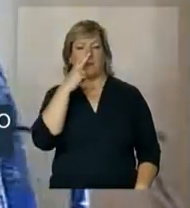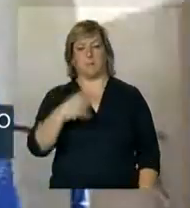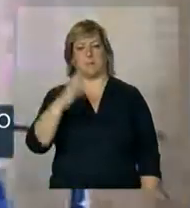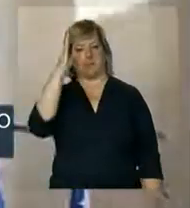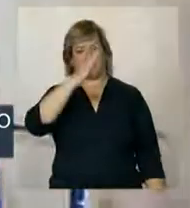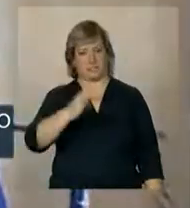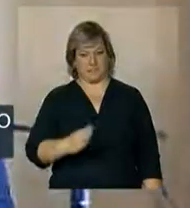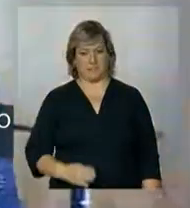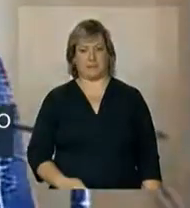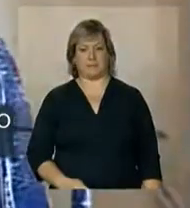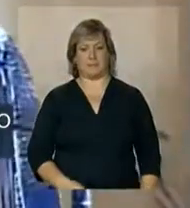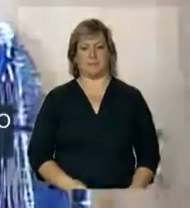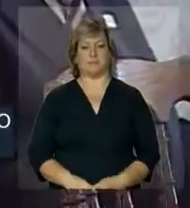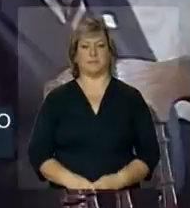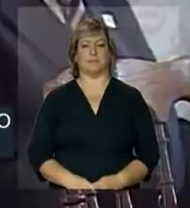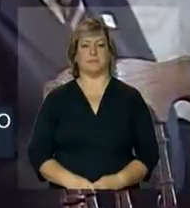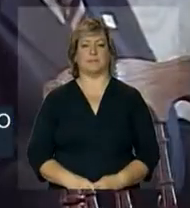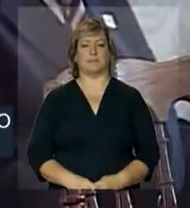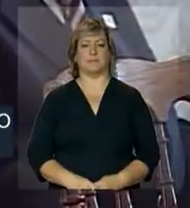de Jamaica.